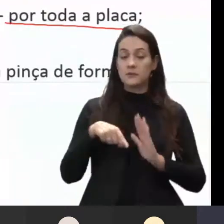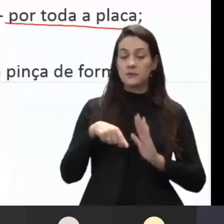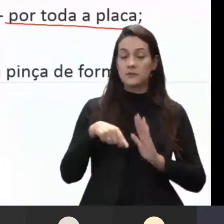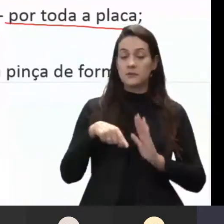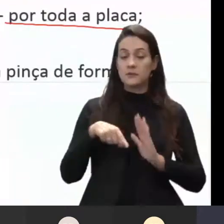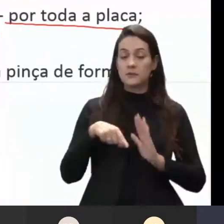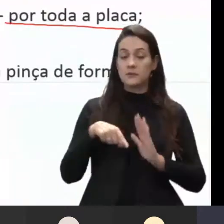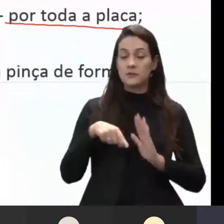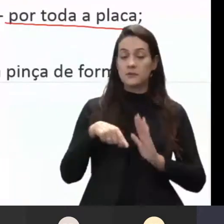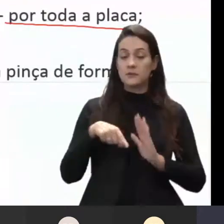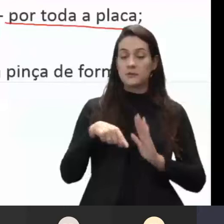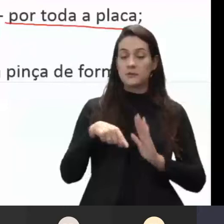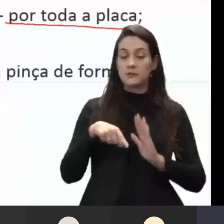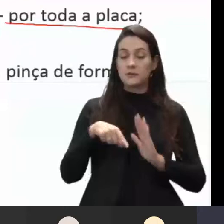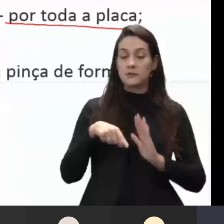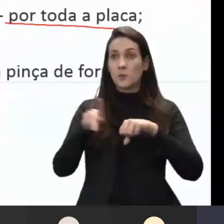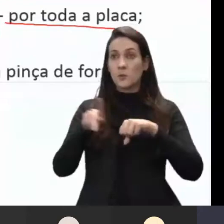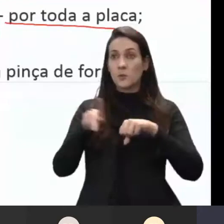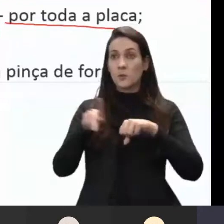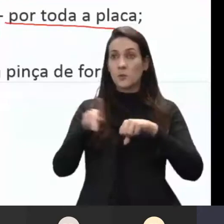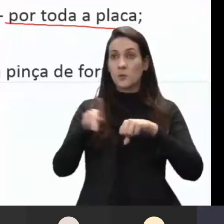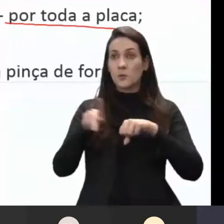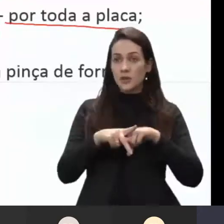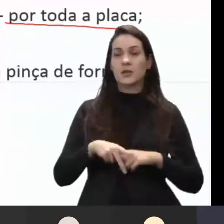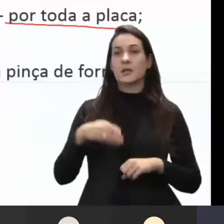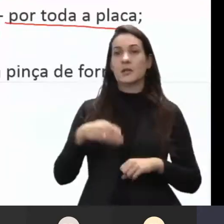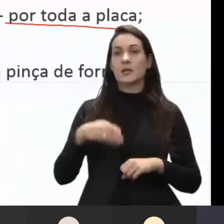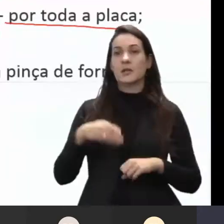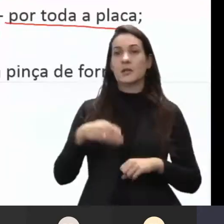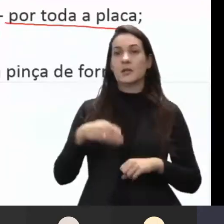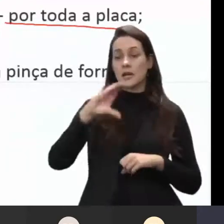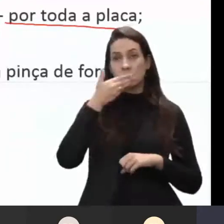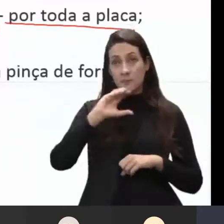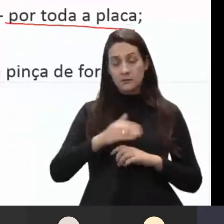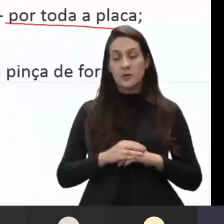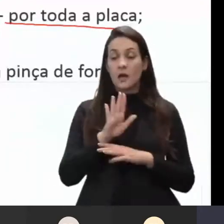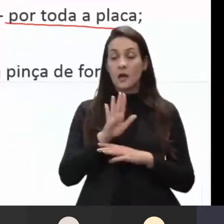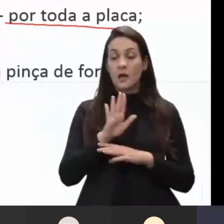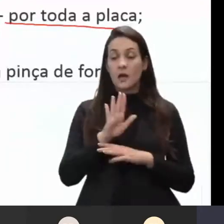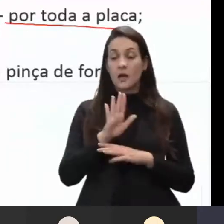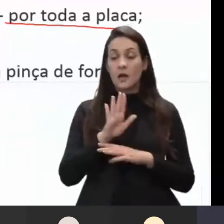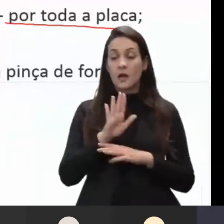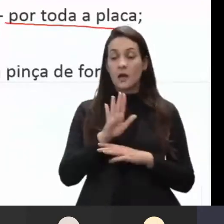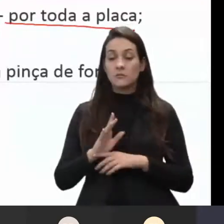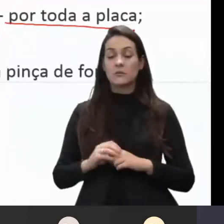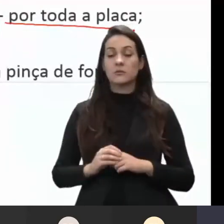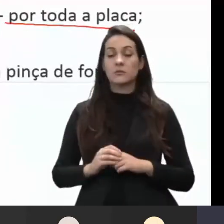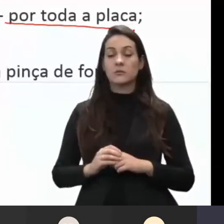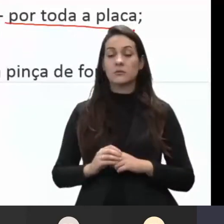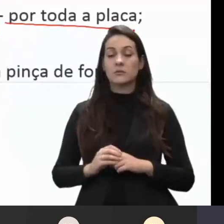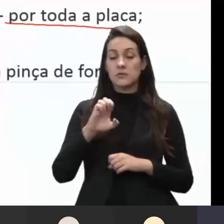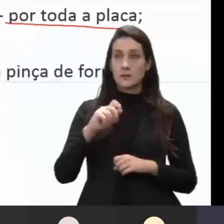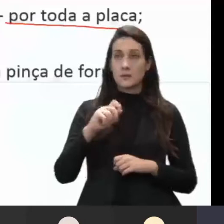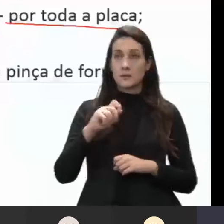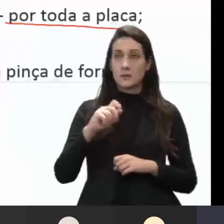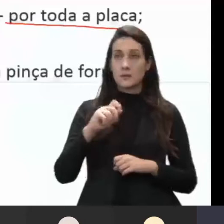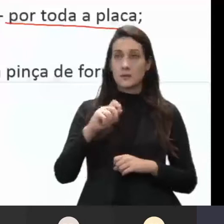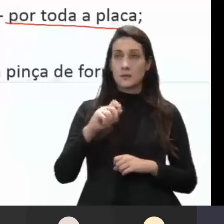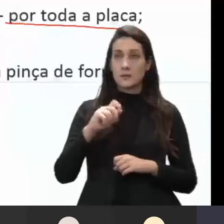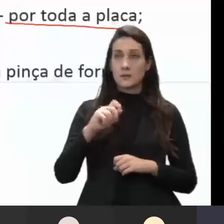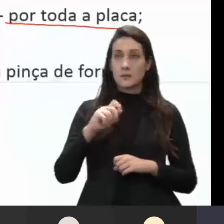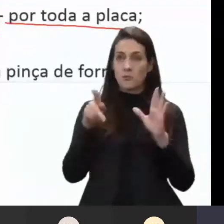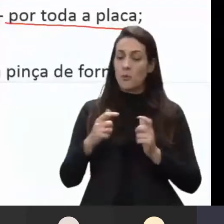proteínas e carboidratos, que vai fornecer um substrato ideal para o desenvolvimento e o crescimento das cepas bacterianas de